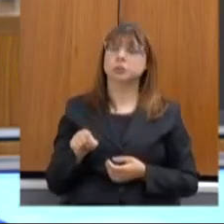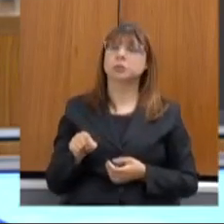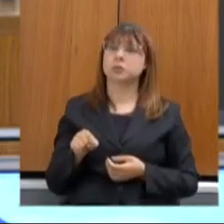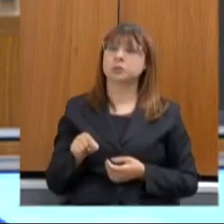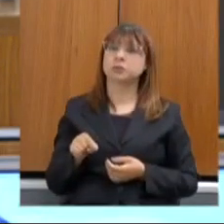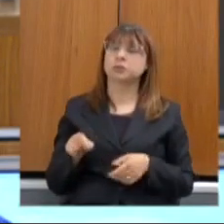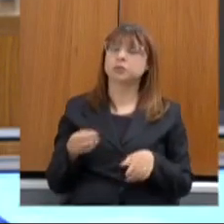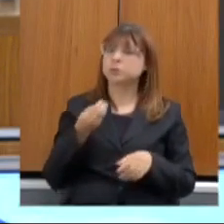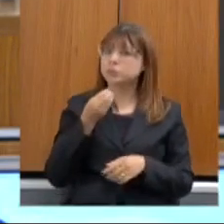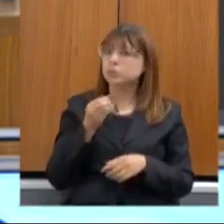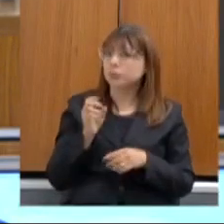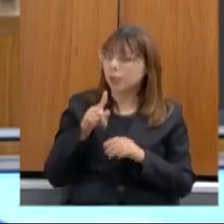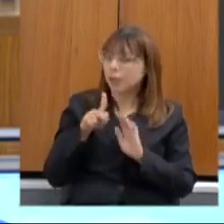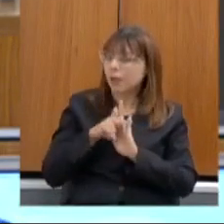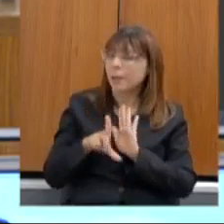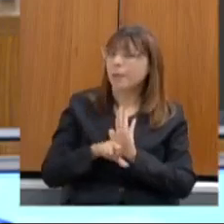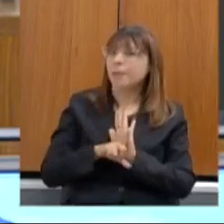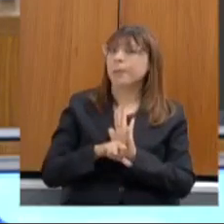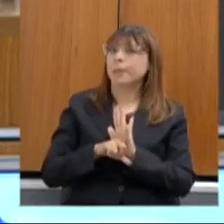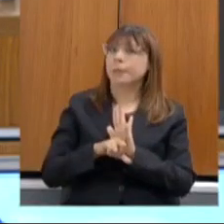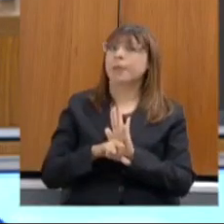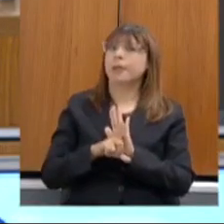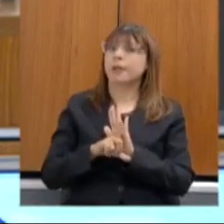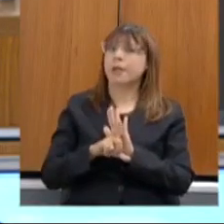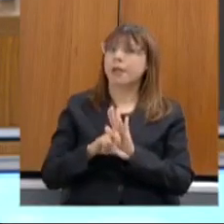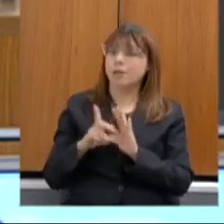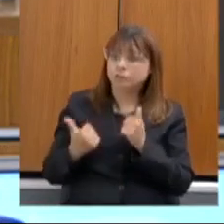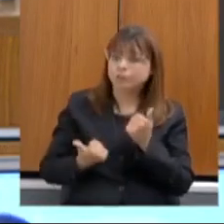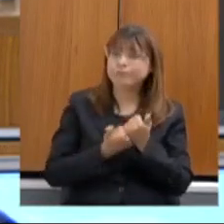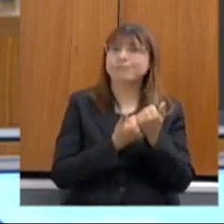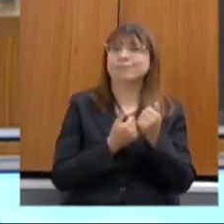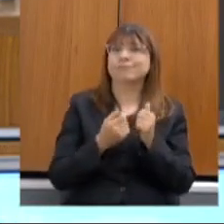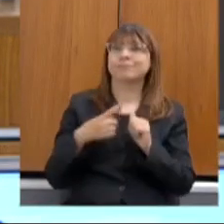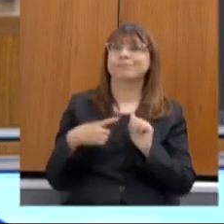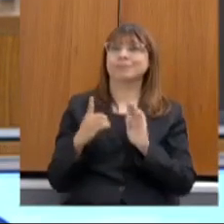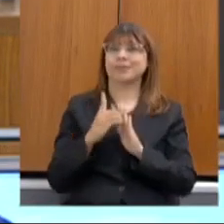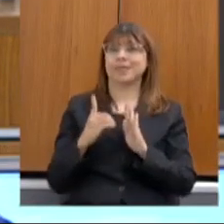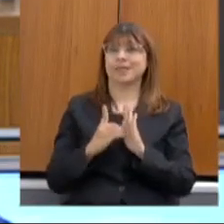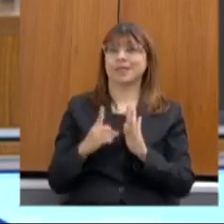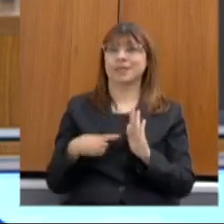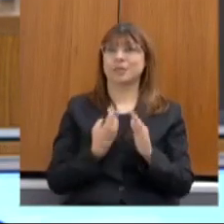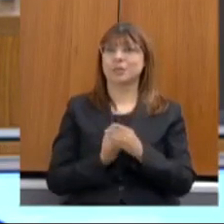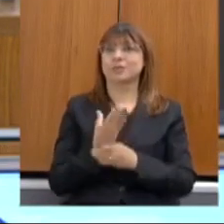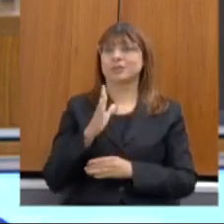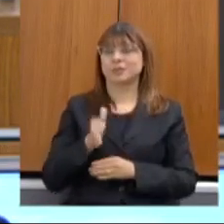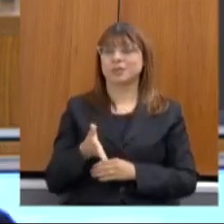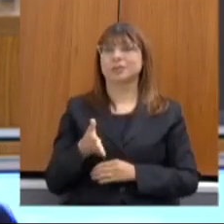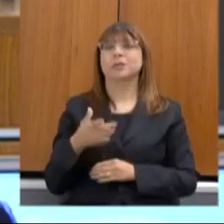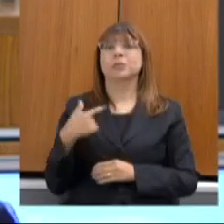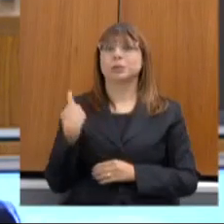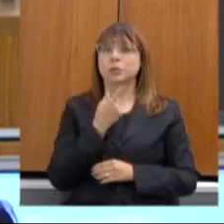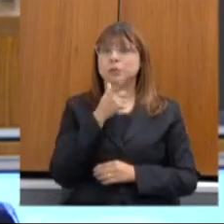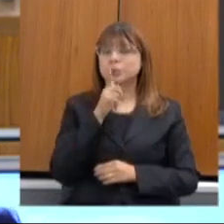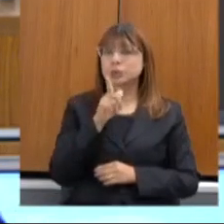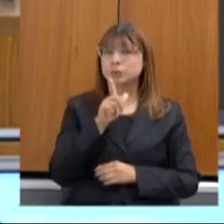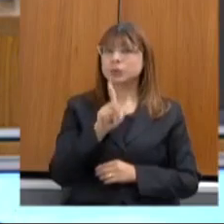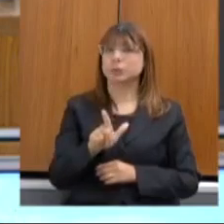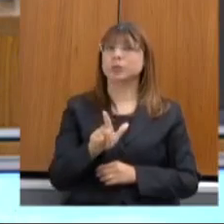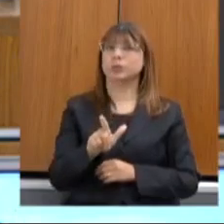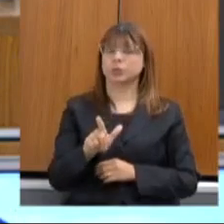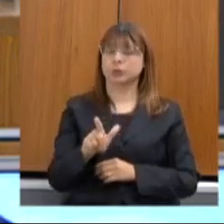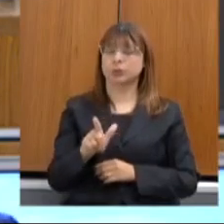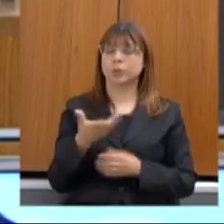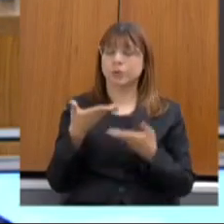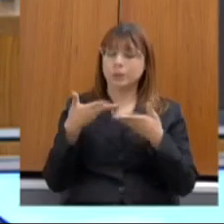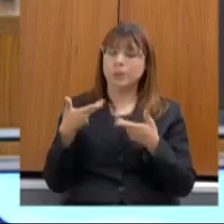quanto ele poderá acrescentar o nosso decreto para que a gente possa ainda mais ter um escopo de